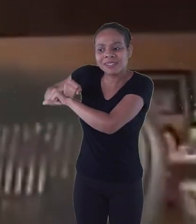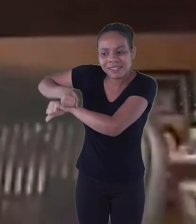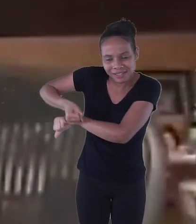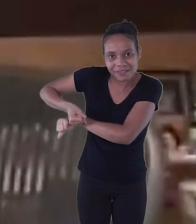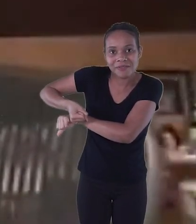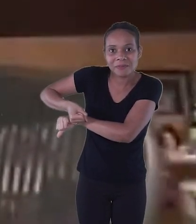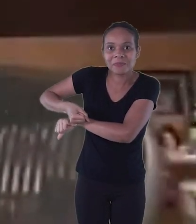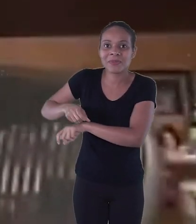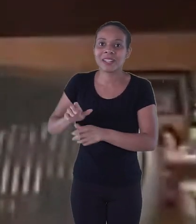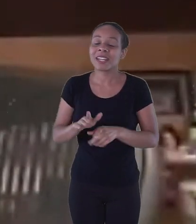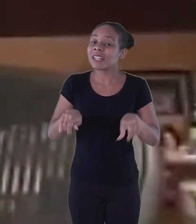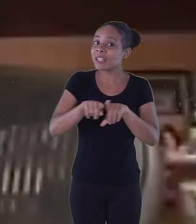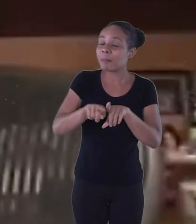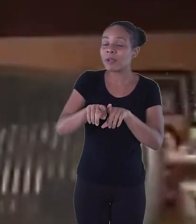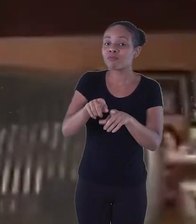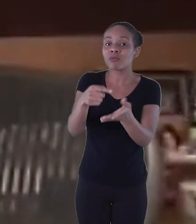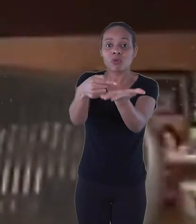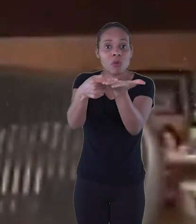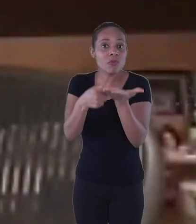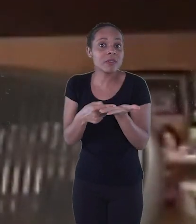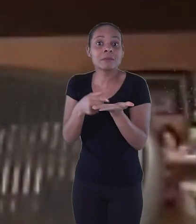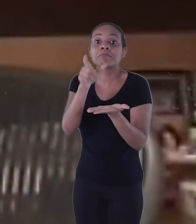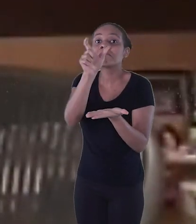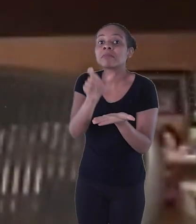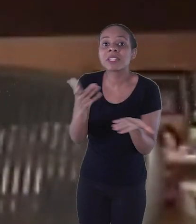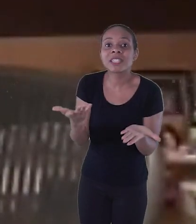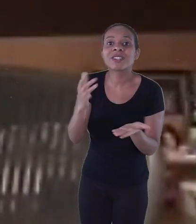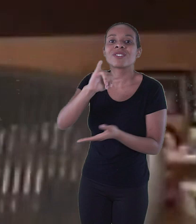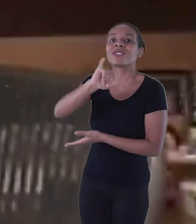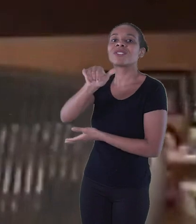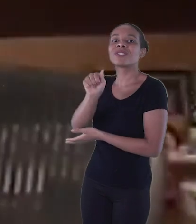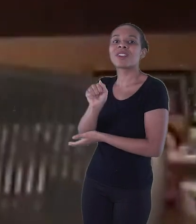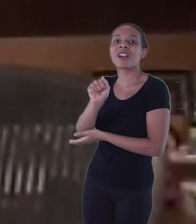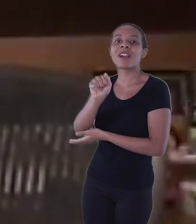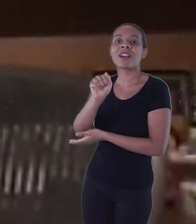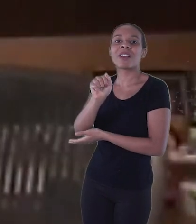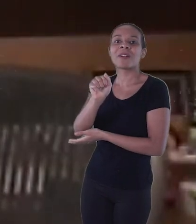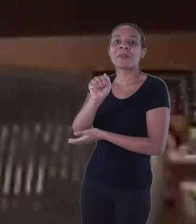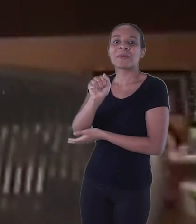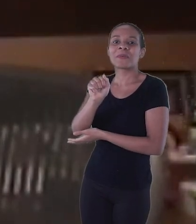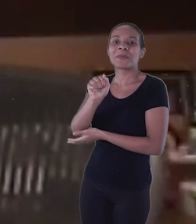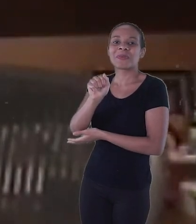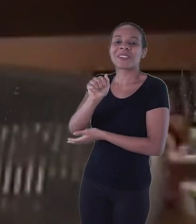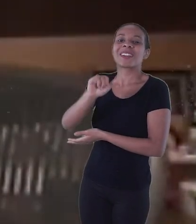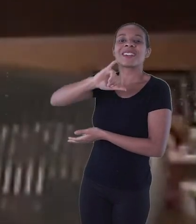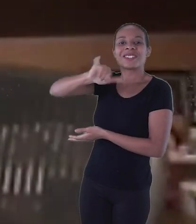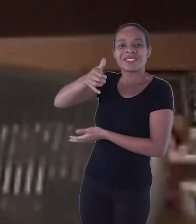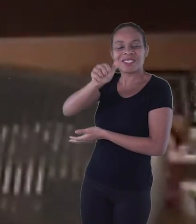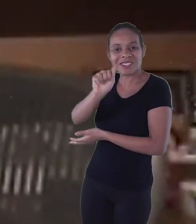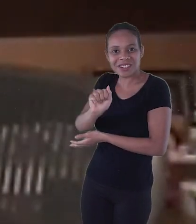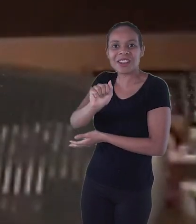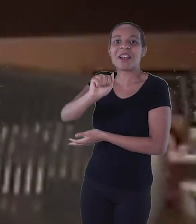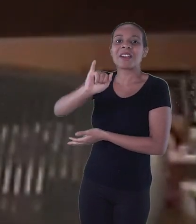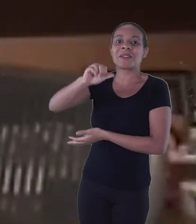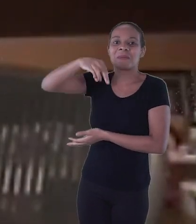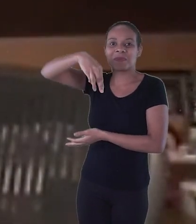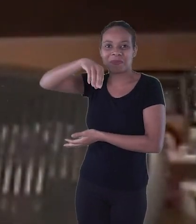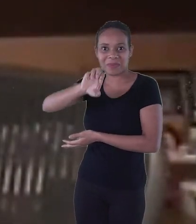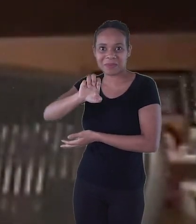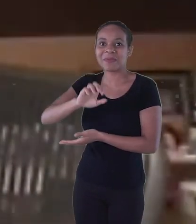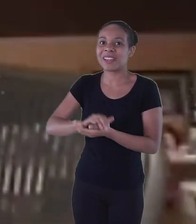chamamos o Jaime. E o Jaime, ele primeiro fez uma capa tão boa que ele virou o Verbete 51, uma boa